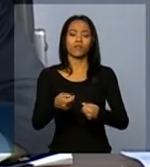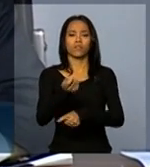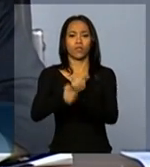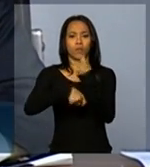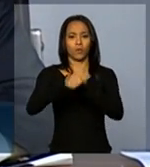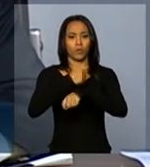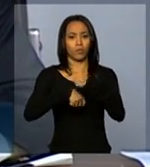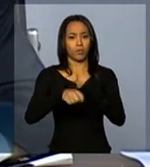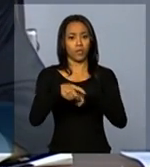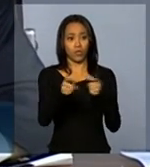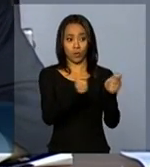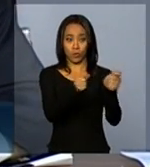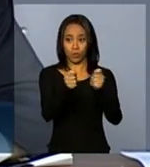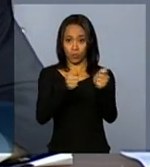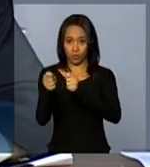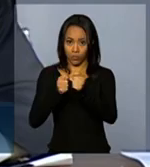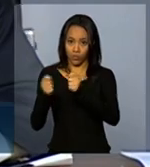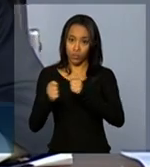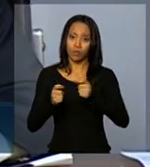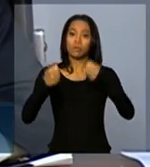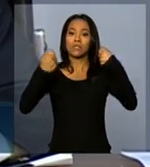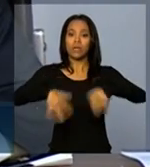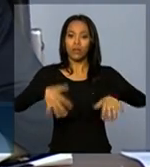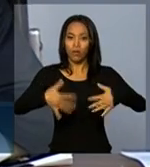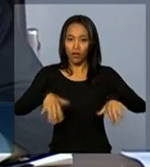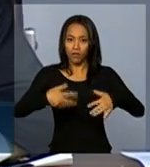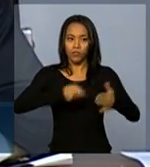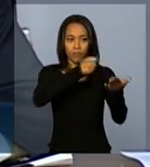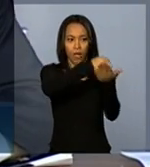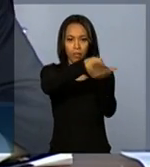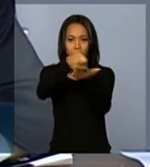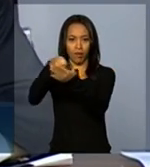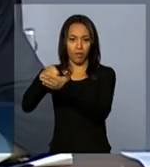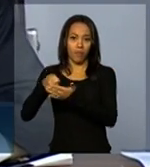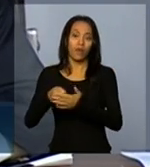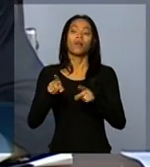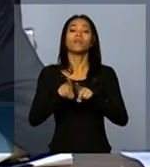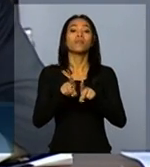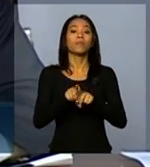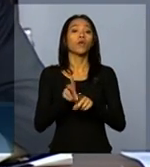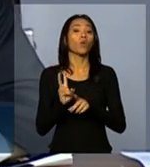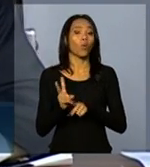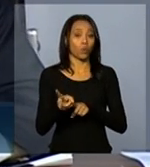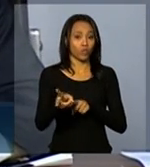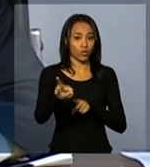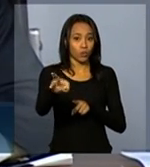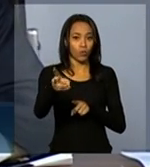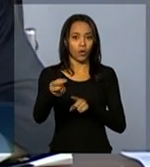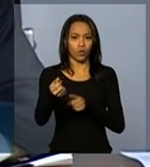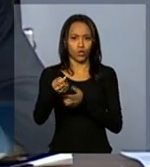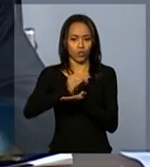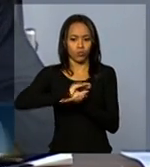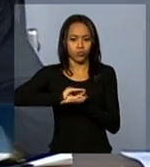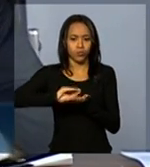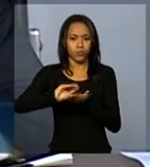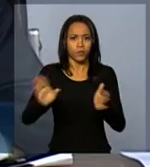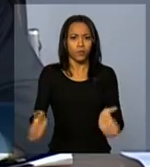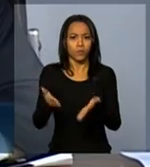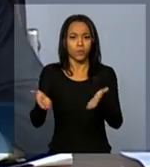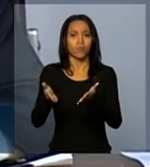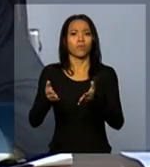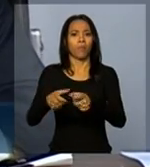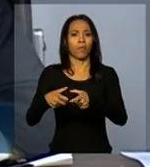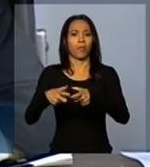limita os gastos de custeio e mantém os investimentos em crescimento. Portanto, cria